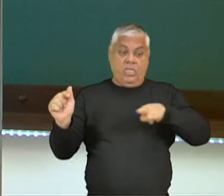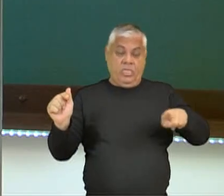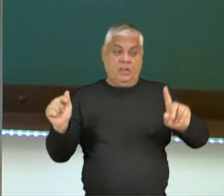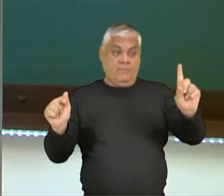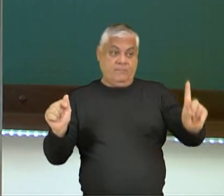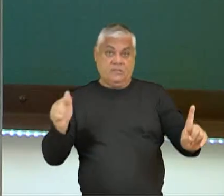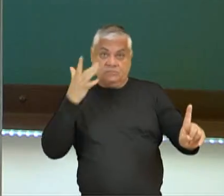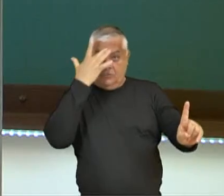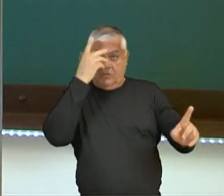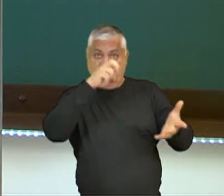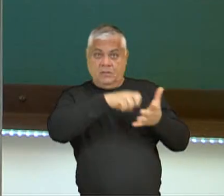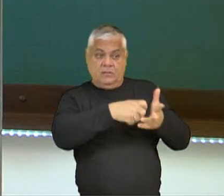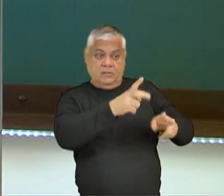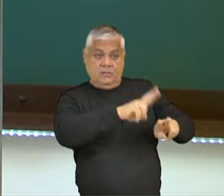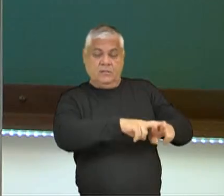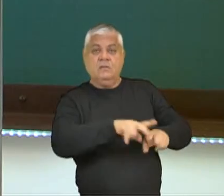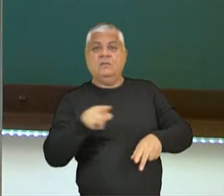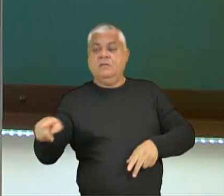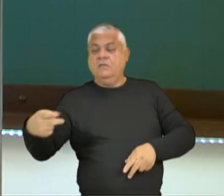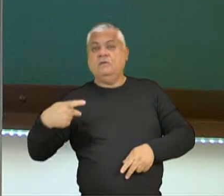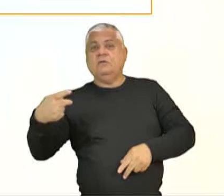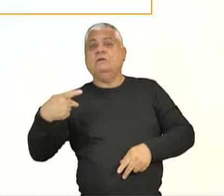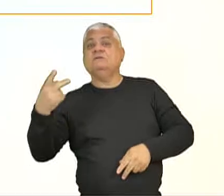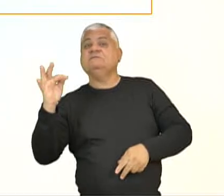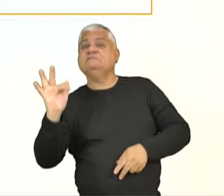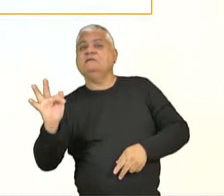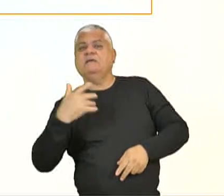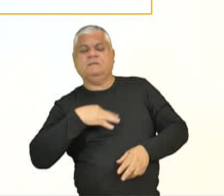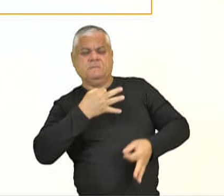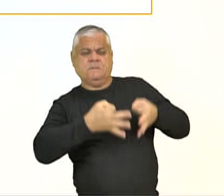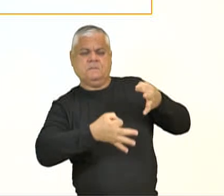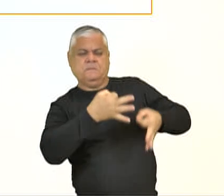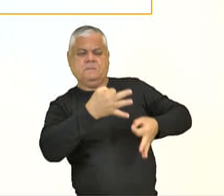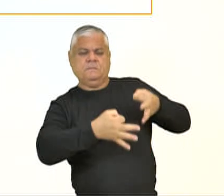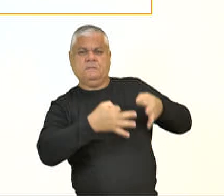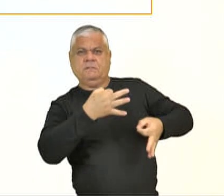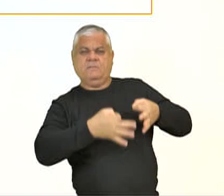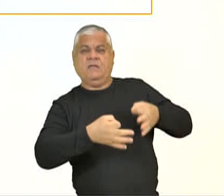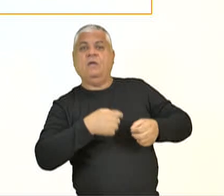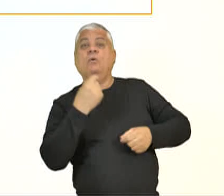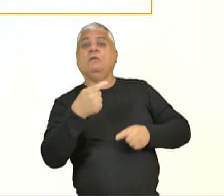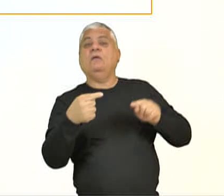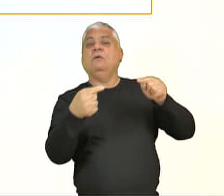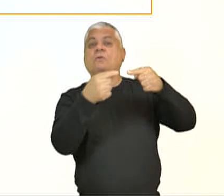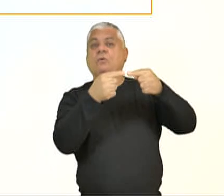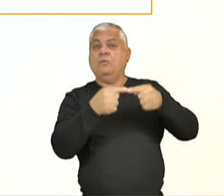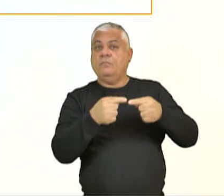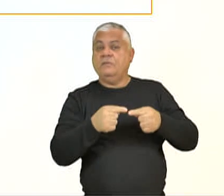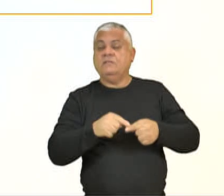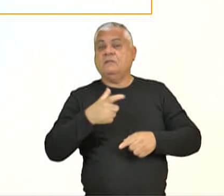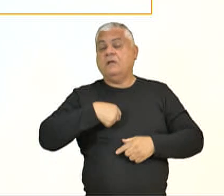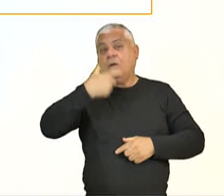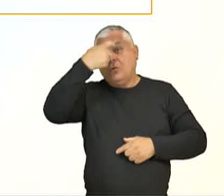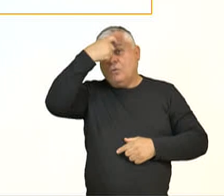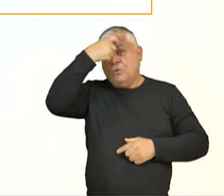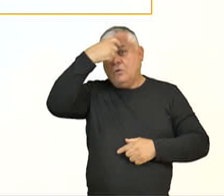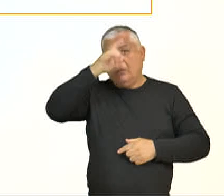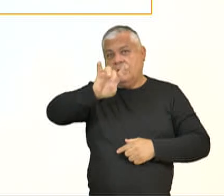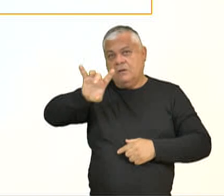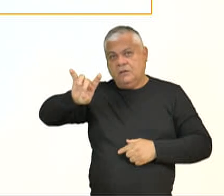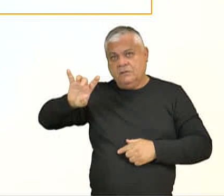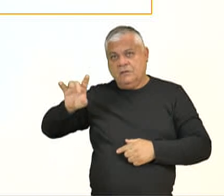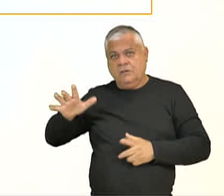juramento, quem decide sobre o crime. Essa decisão do jurado é de acordo com a sua consciência e